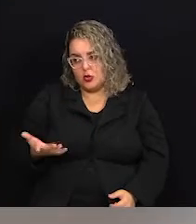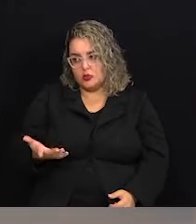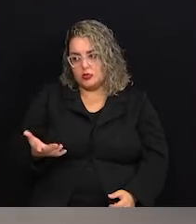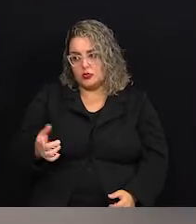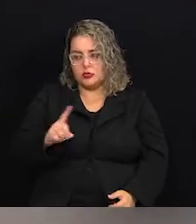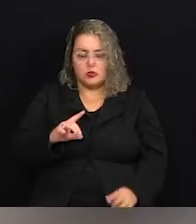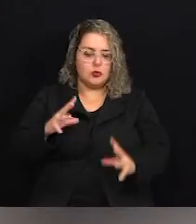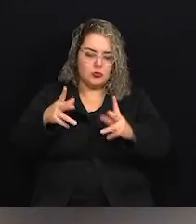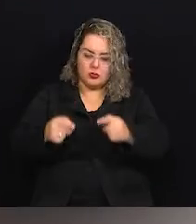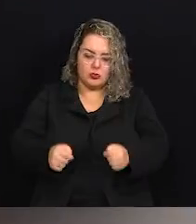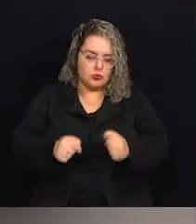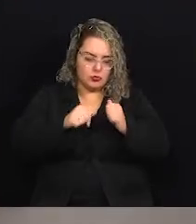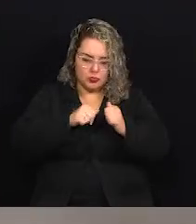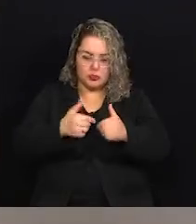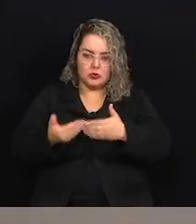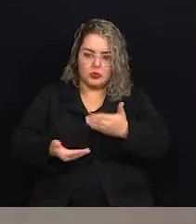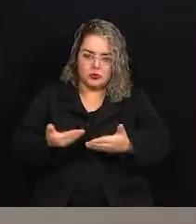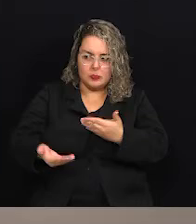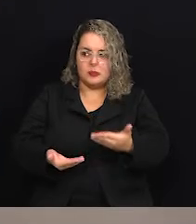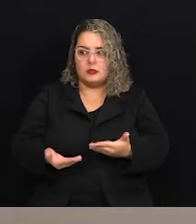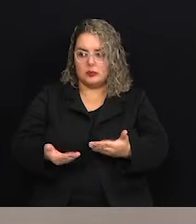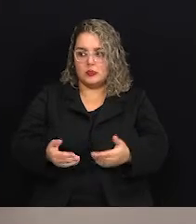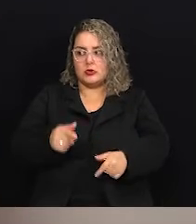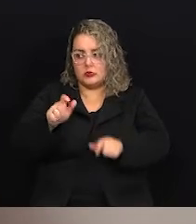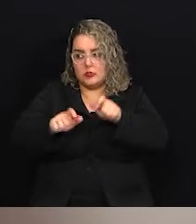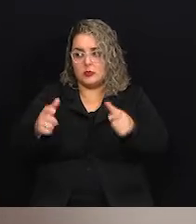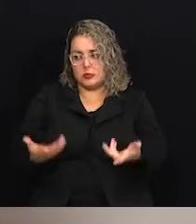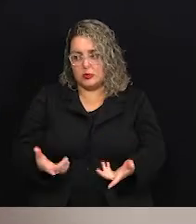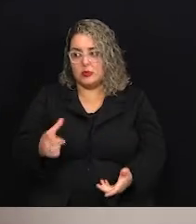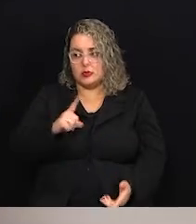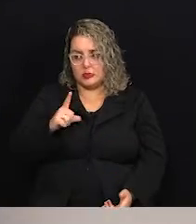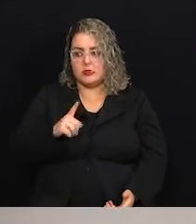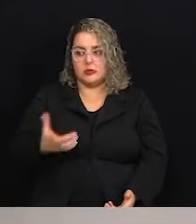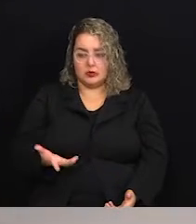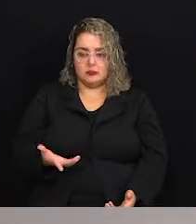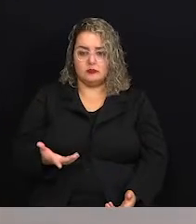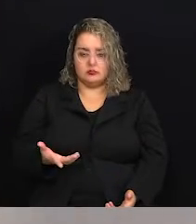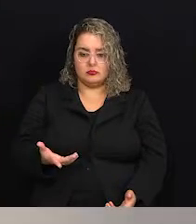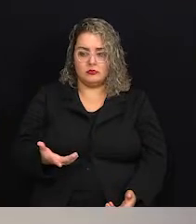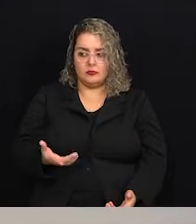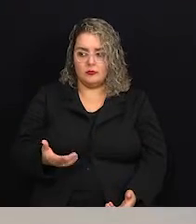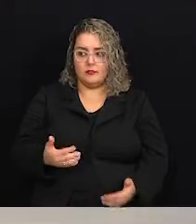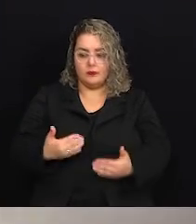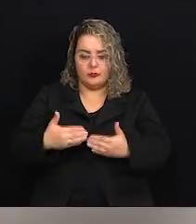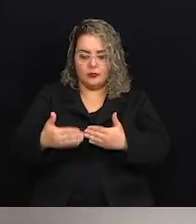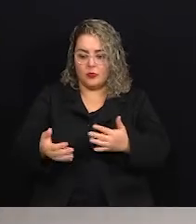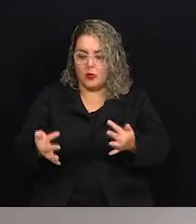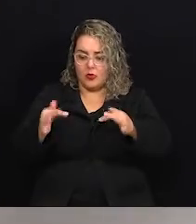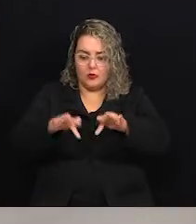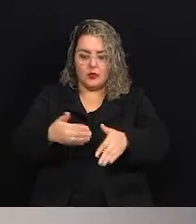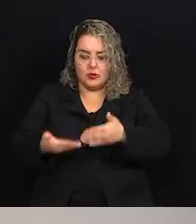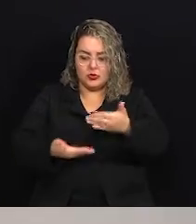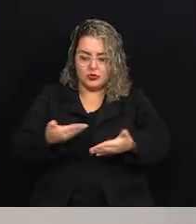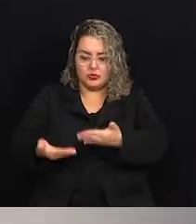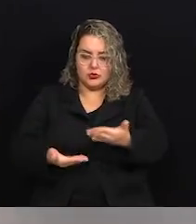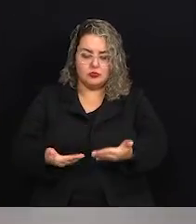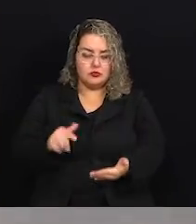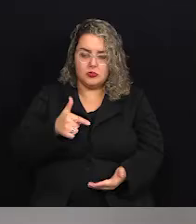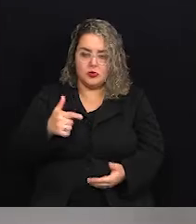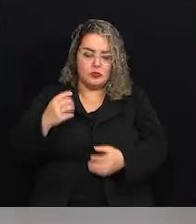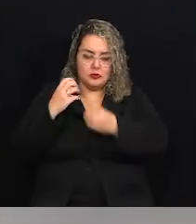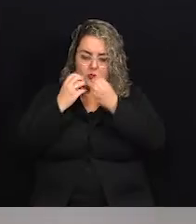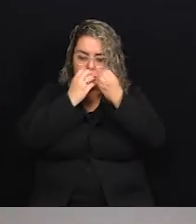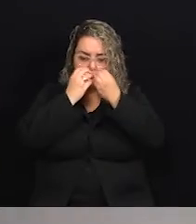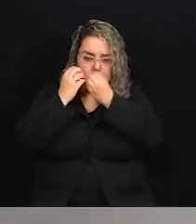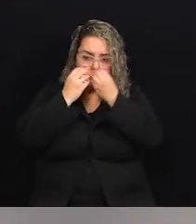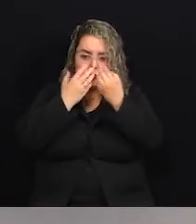todo mundo que vai se beneficiar desse tratamento, mas muita gente se beneficia e pode ficar muito tempo após o fim desse tratamento sem